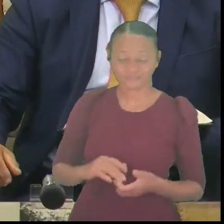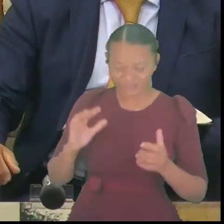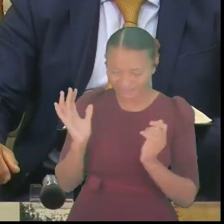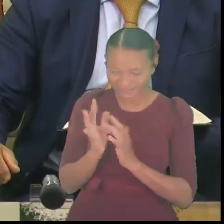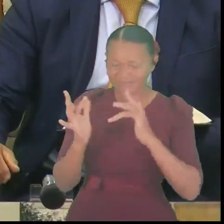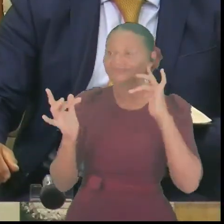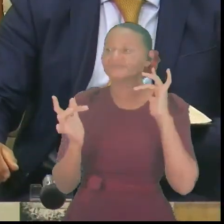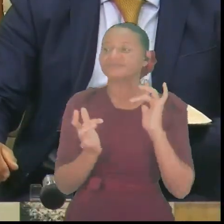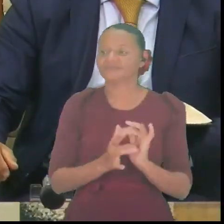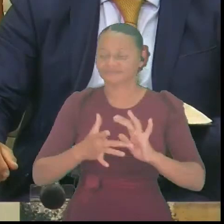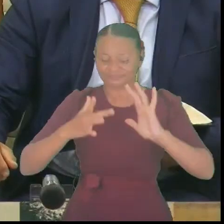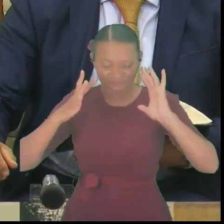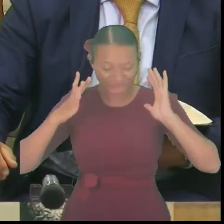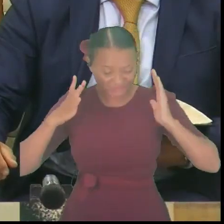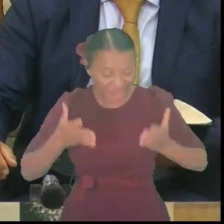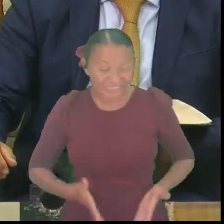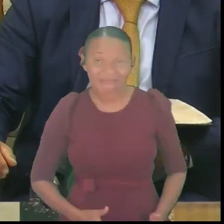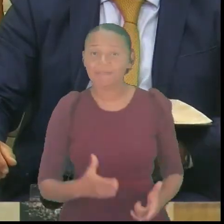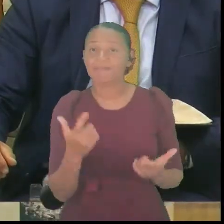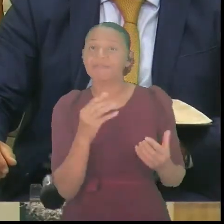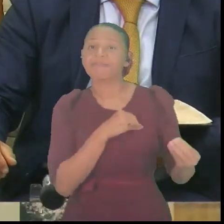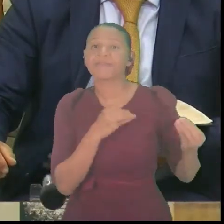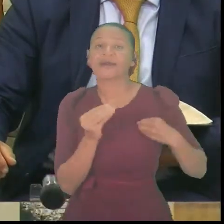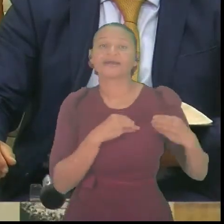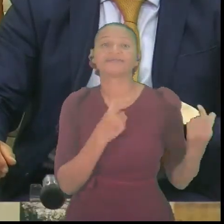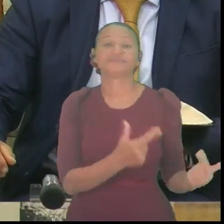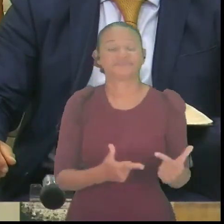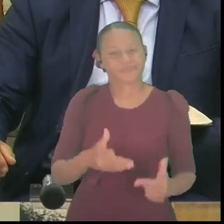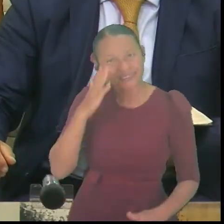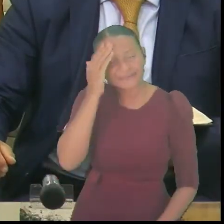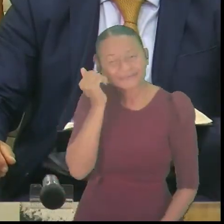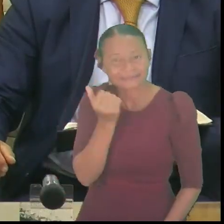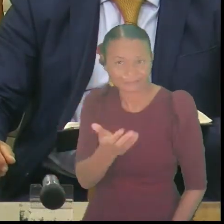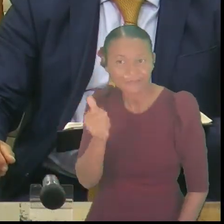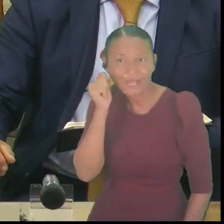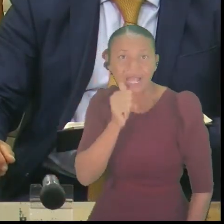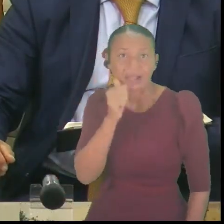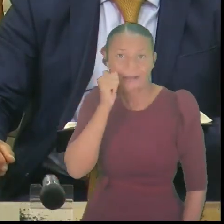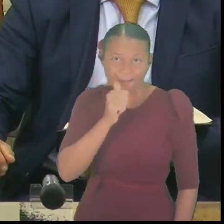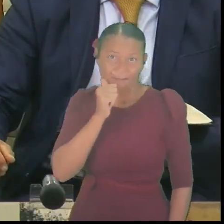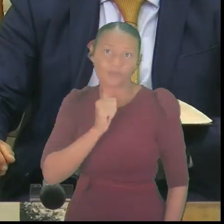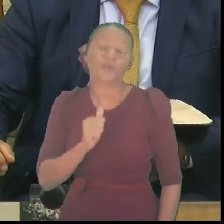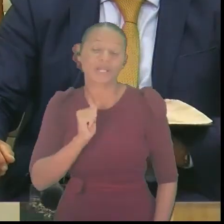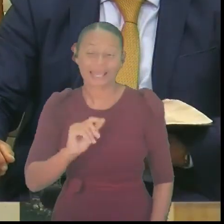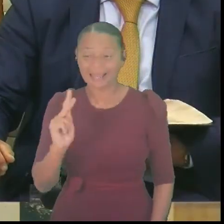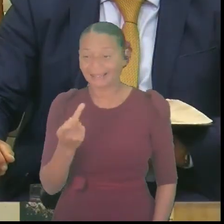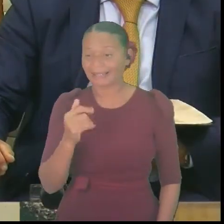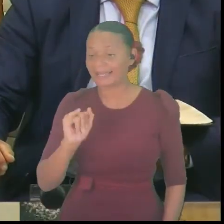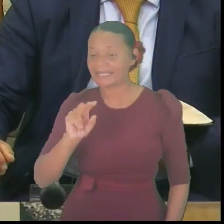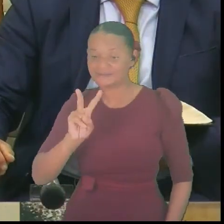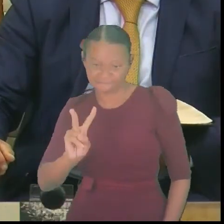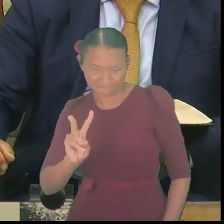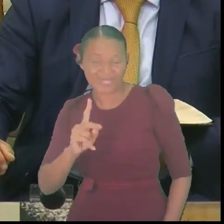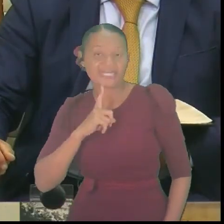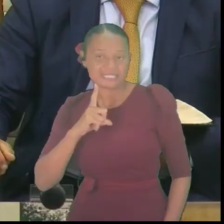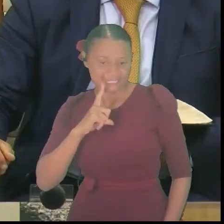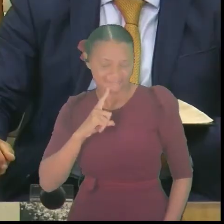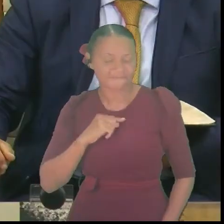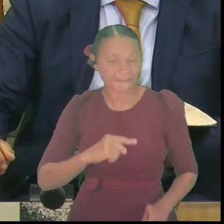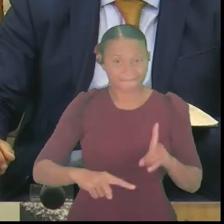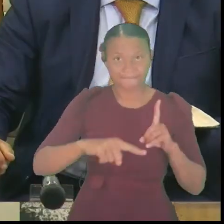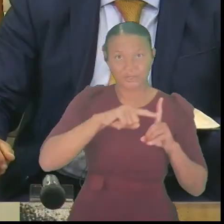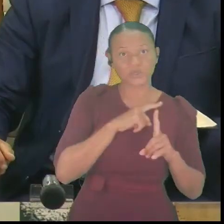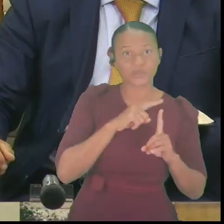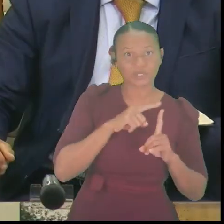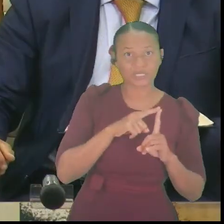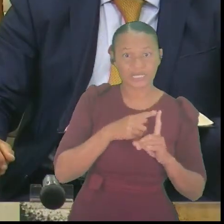Jesus nasceu sem pecado. Sabiam, irmãos, se você pegar uma mulher que seja soropositiva e essa mulher estiver grávida, a criança que nasce